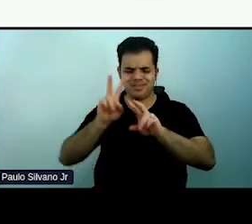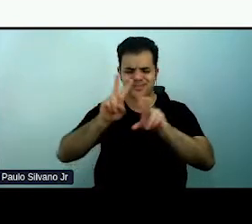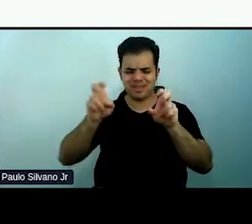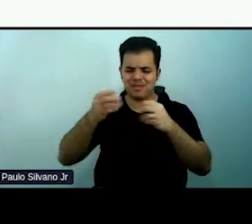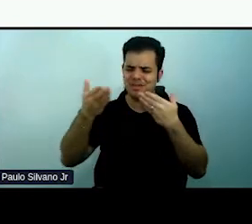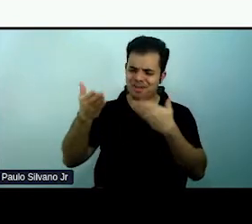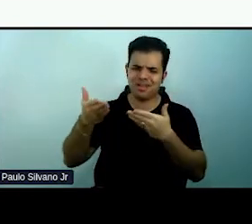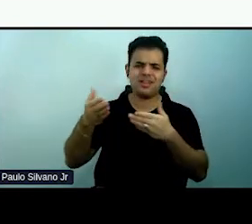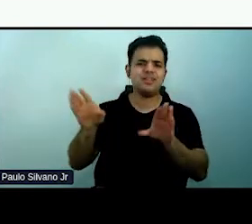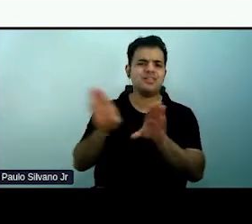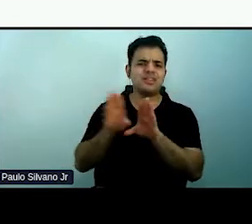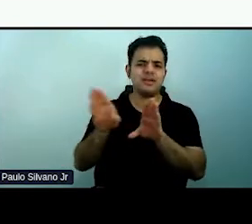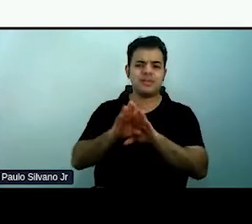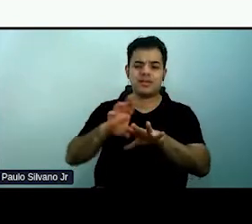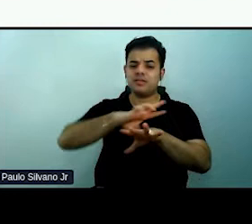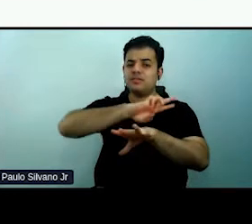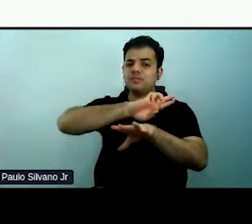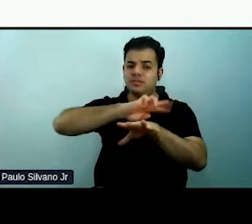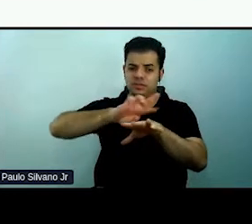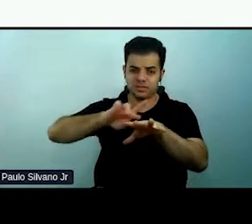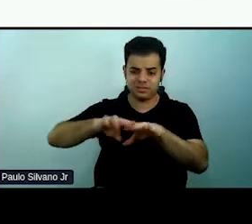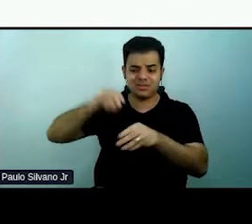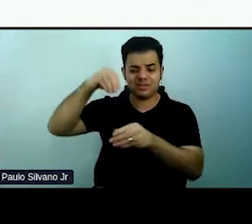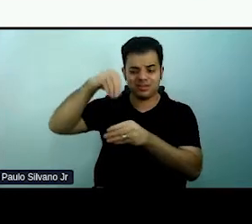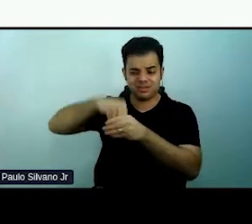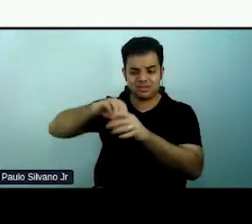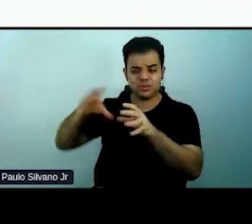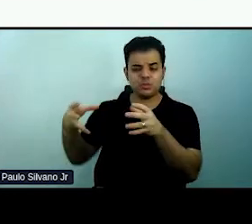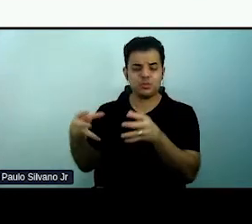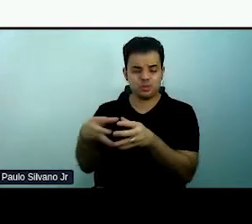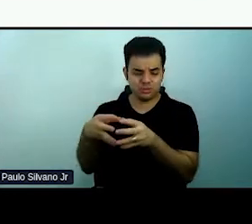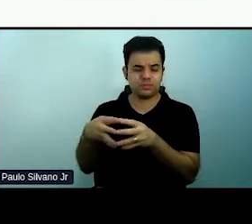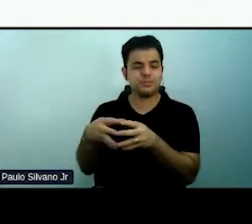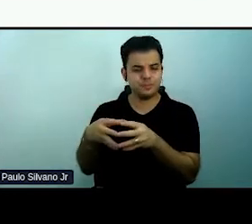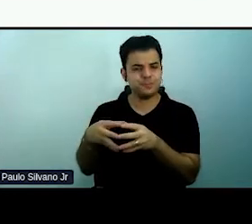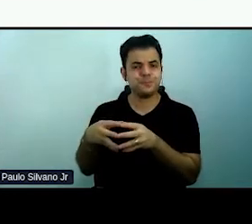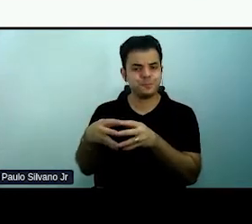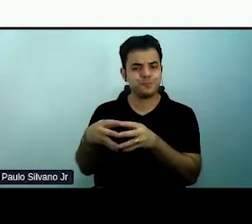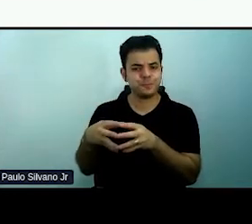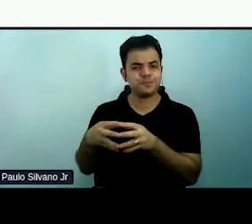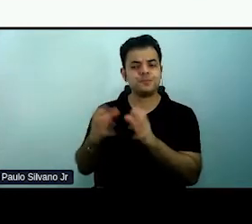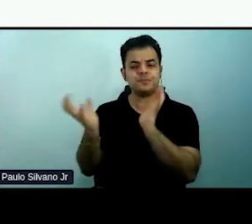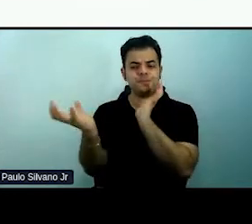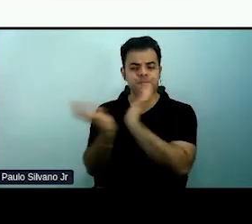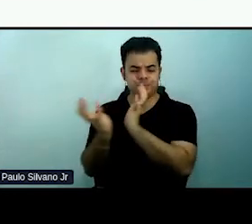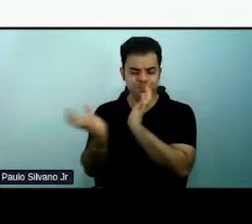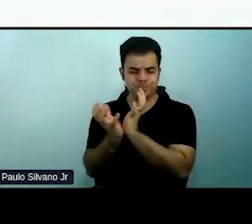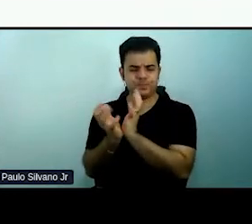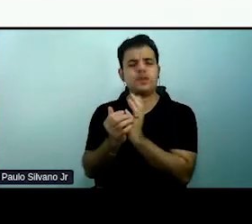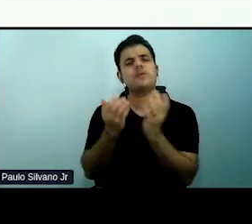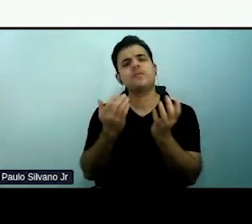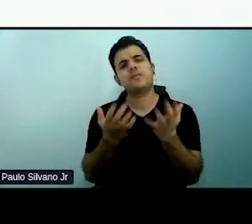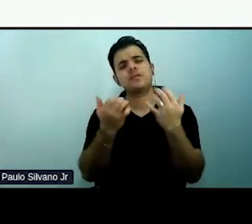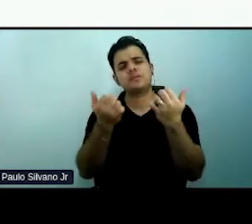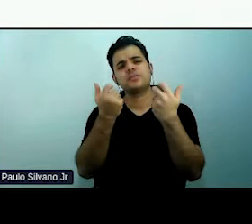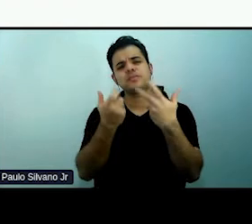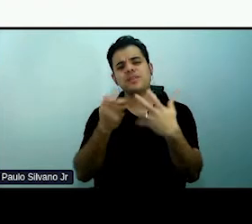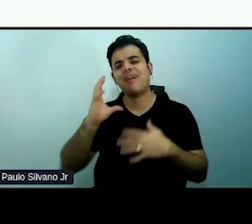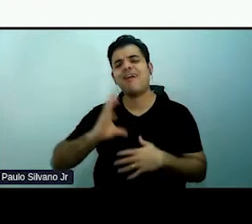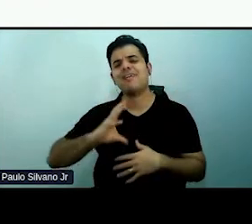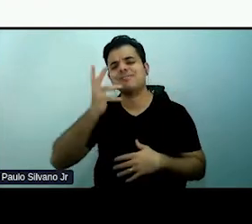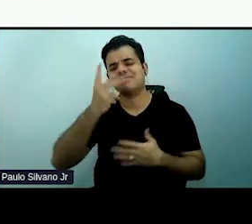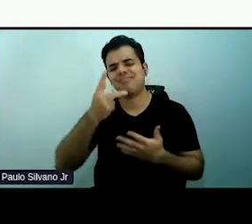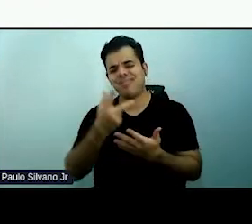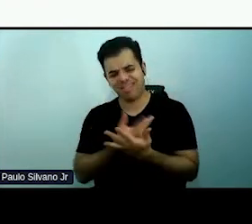falar sobre a diversidade dentro da equipe, tá? Então, conta mais um pouquinho como é que foi essa gafe e